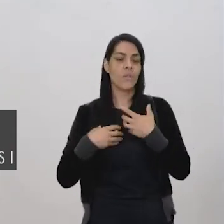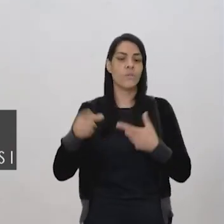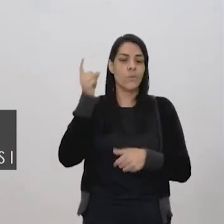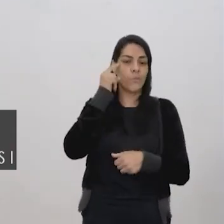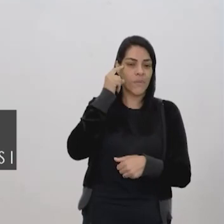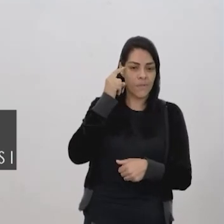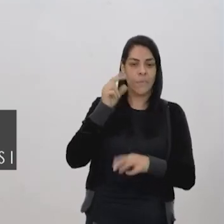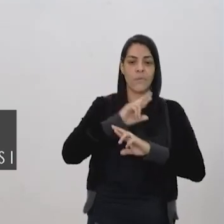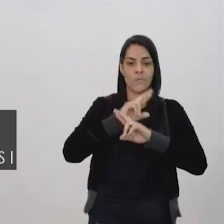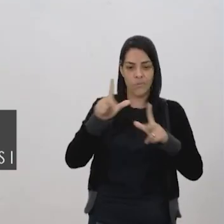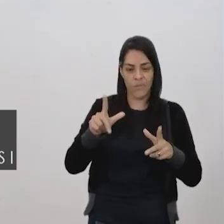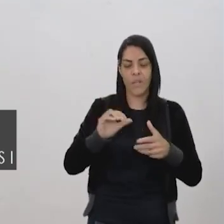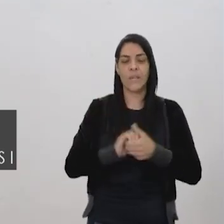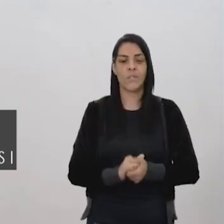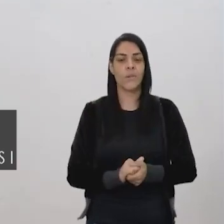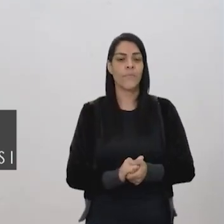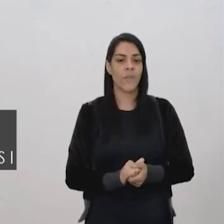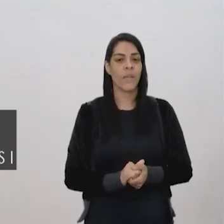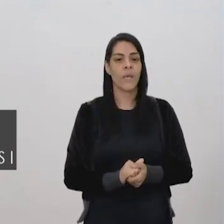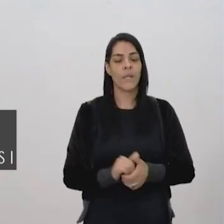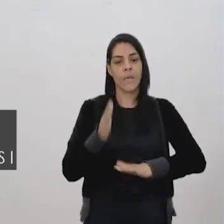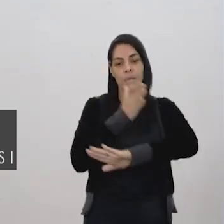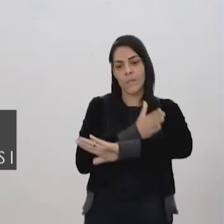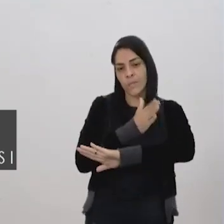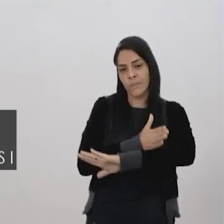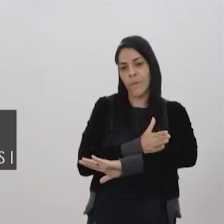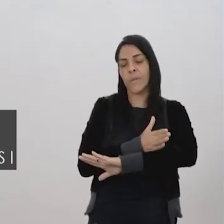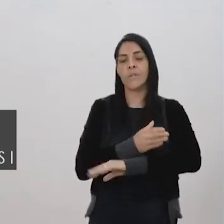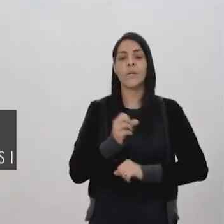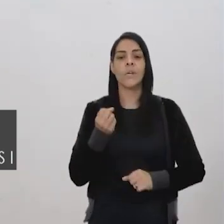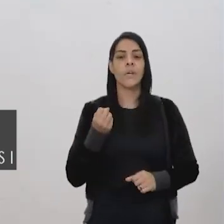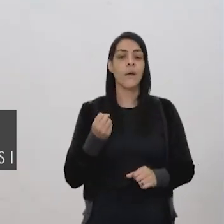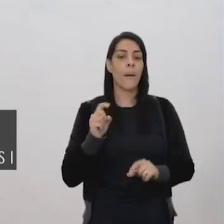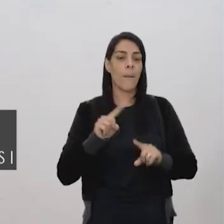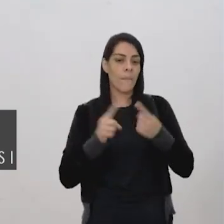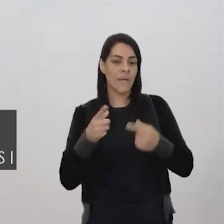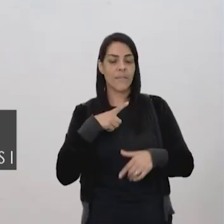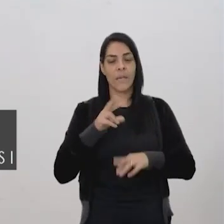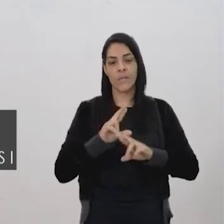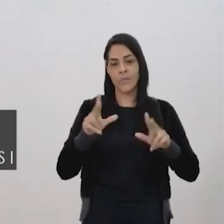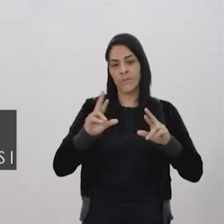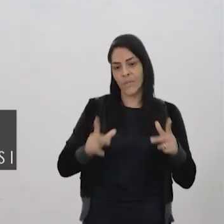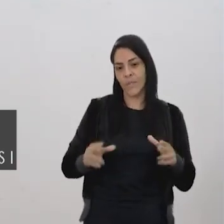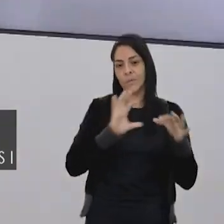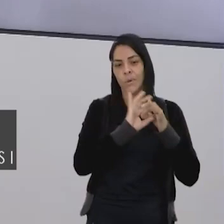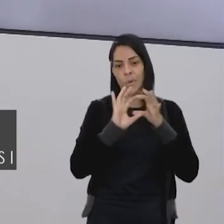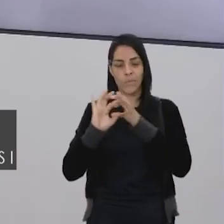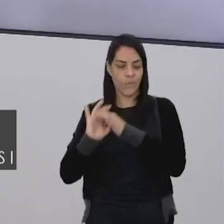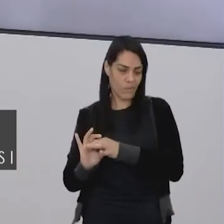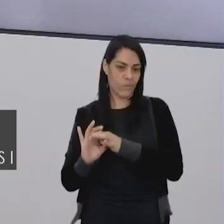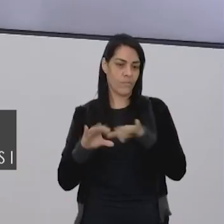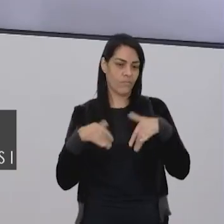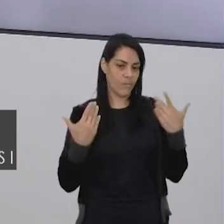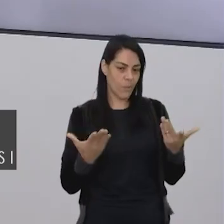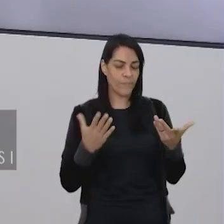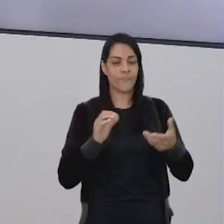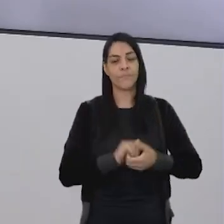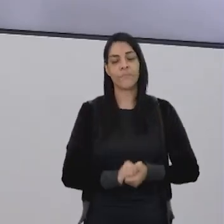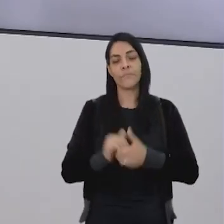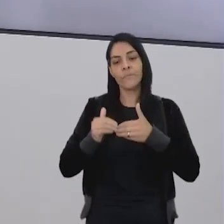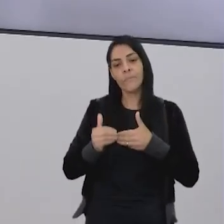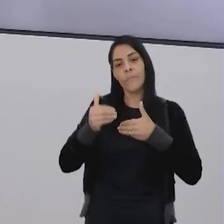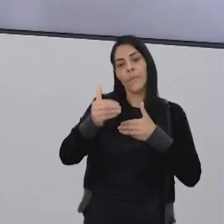de conhecimento, por exemplo, no caso da Idade Média. Mas isso se voltava a diferentes contextos. Então, a